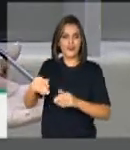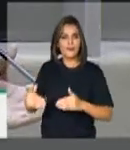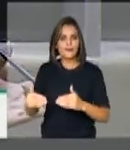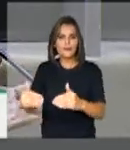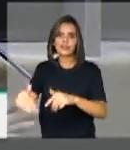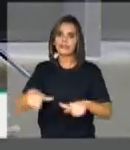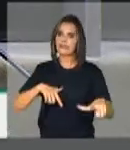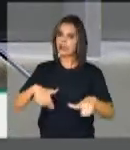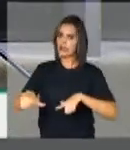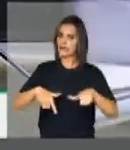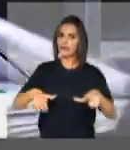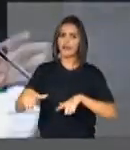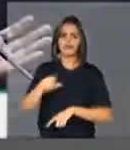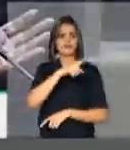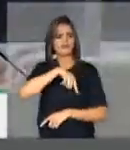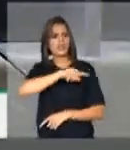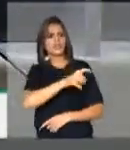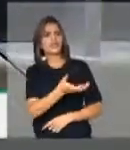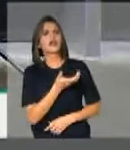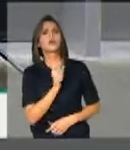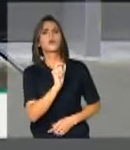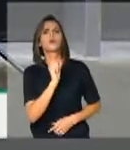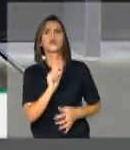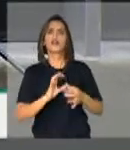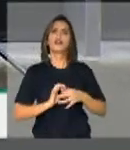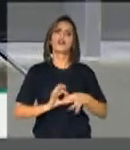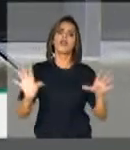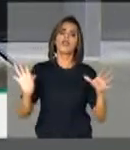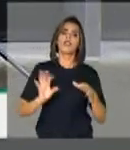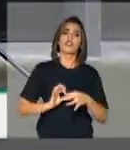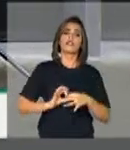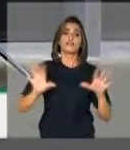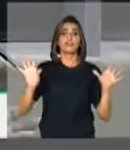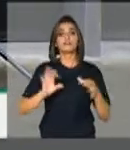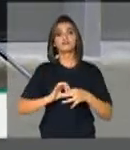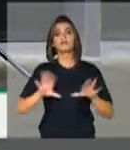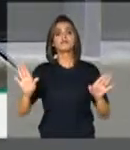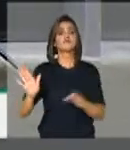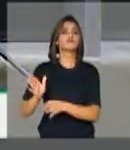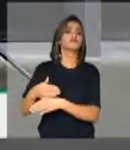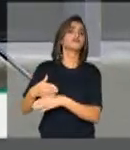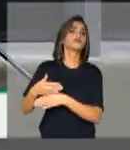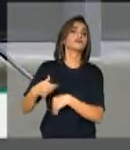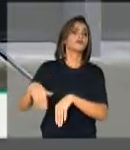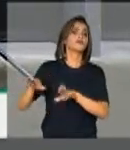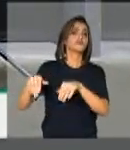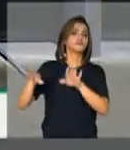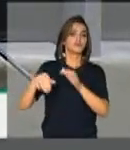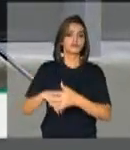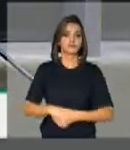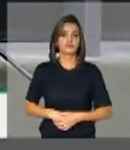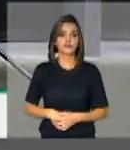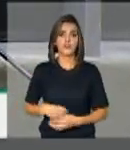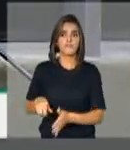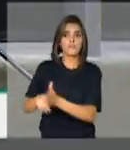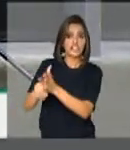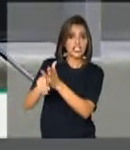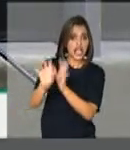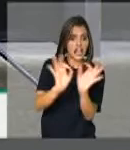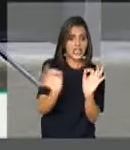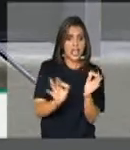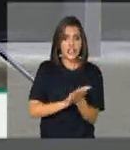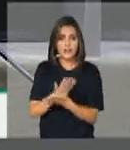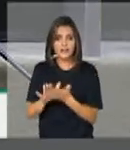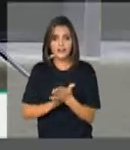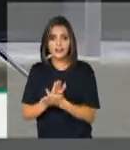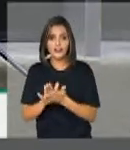pretendem, portanto, um território livre para a atuação dos empresários, sem fiscalização